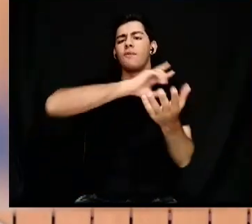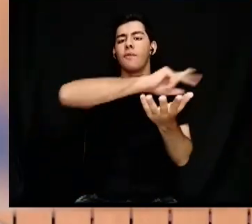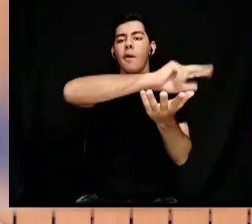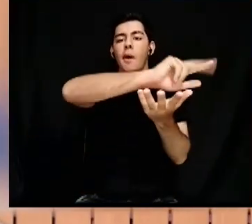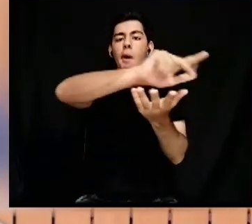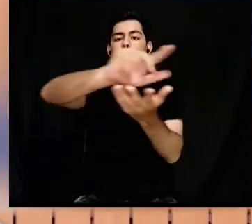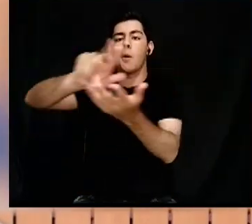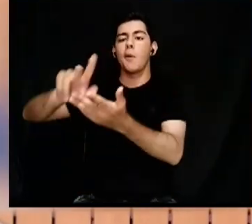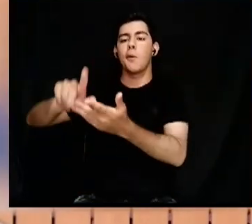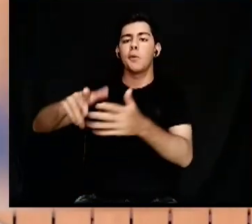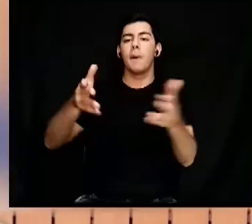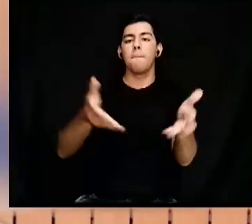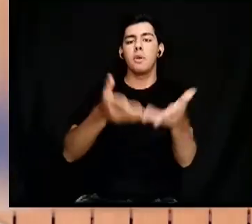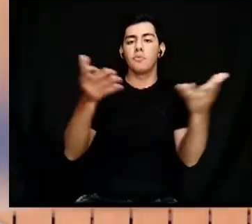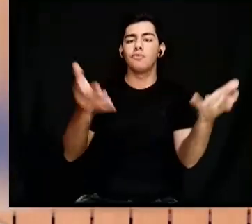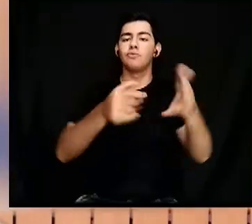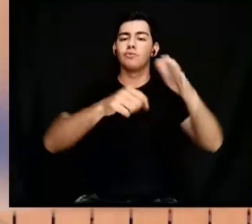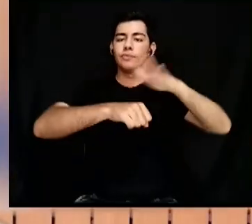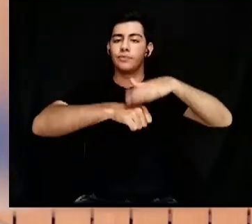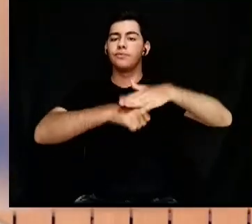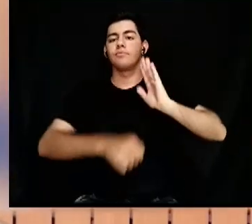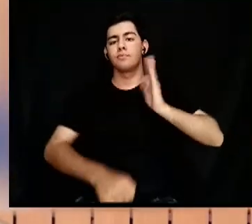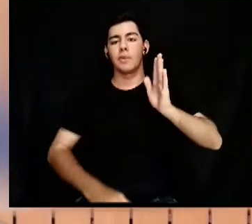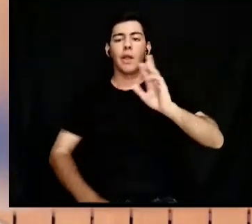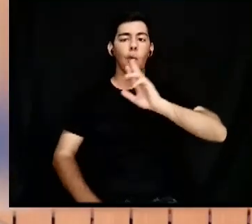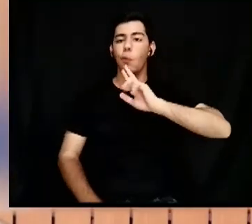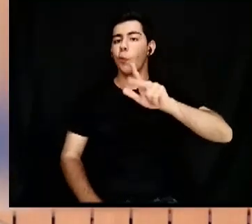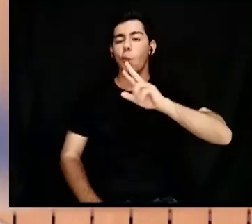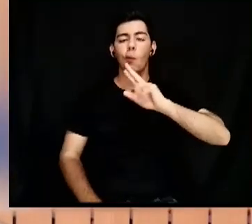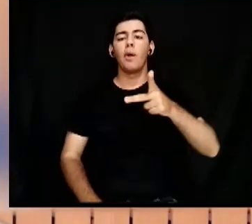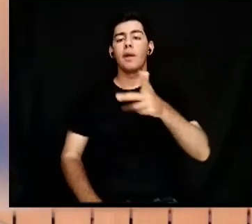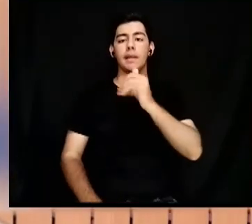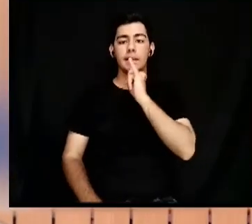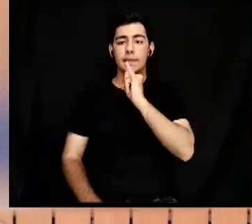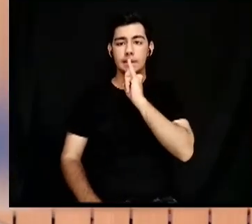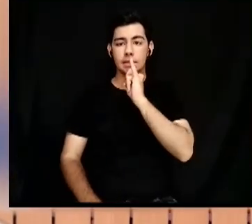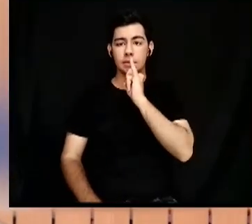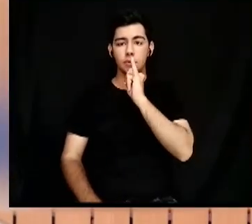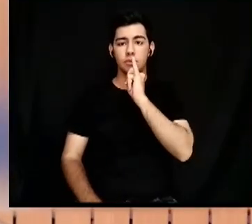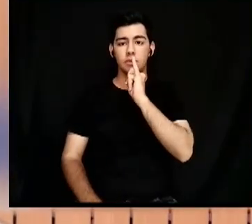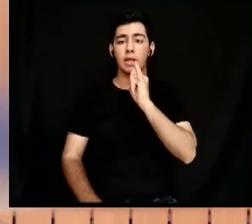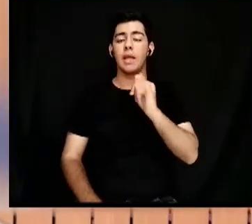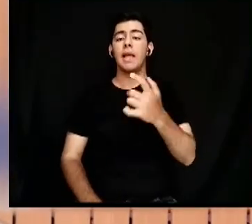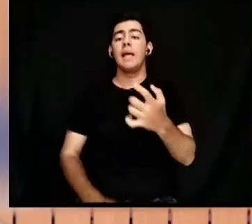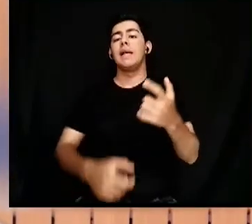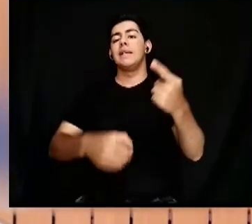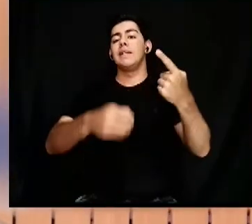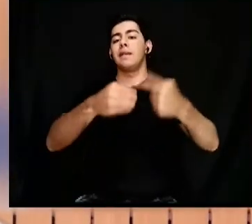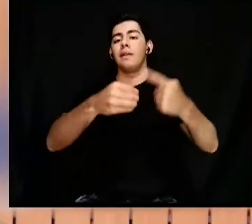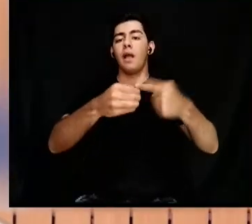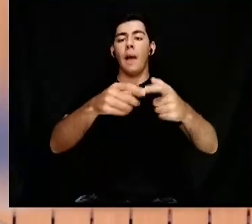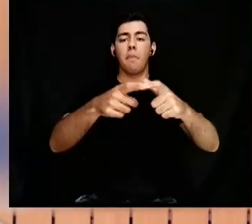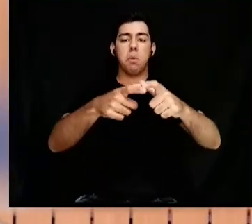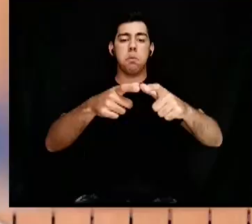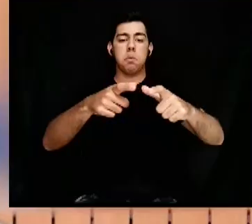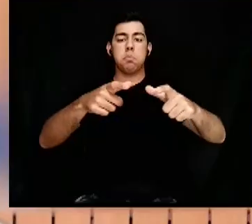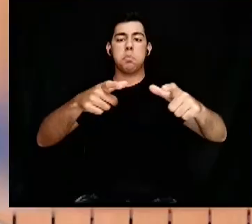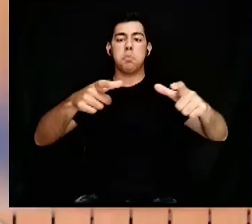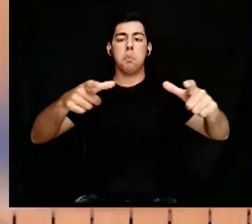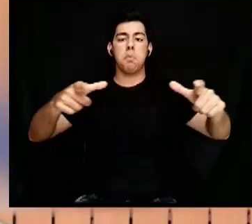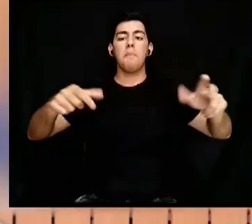rolando, né? Na verdade, não é à toa que a gente tem a cidade tomada por empreendimentos imobiliários. Essa